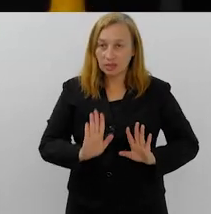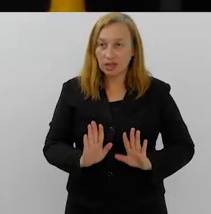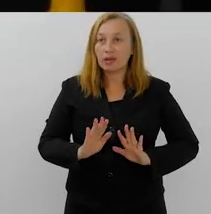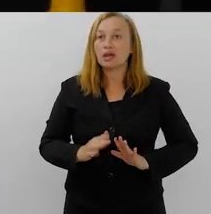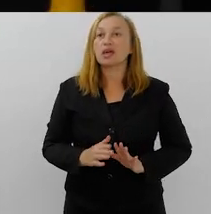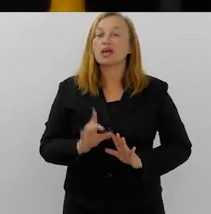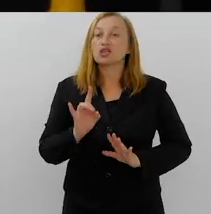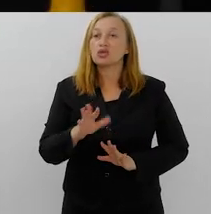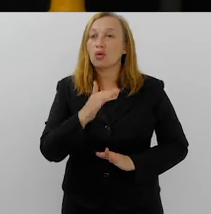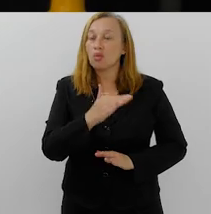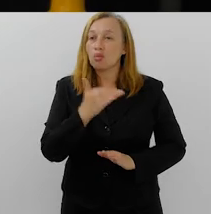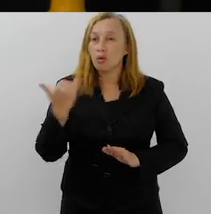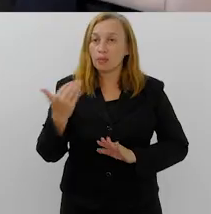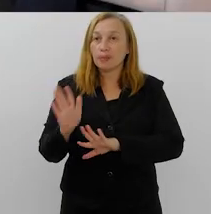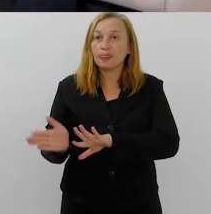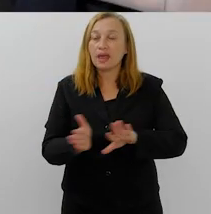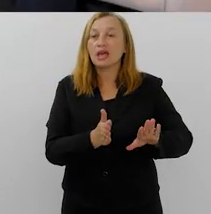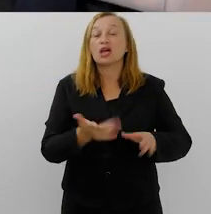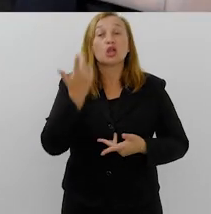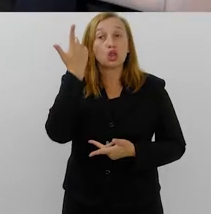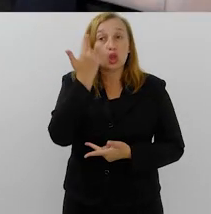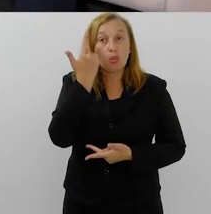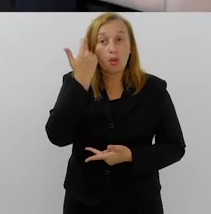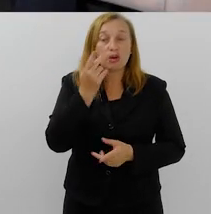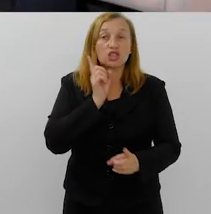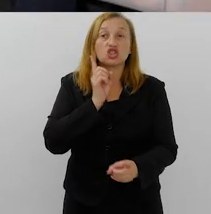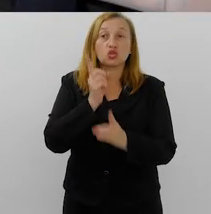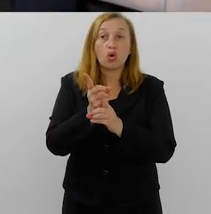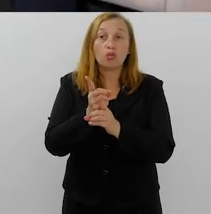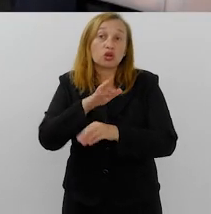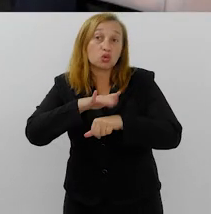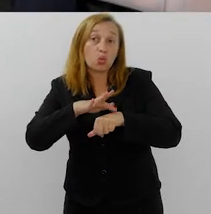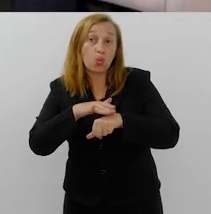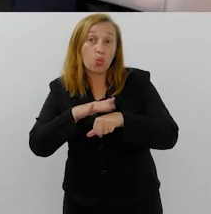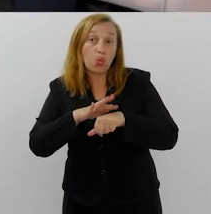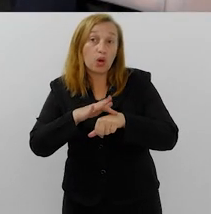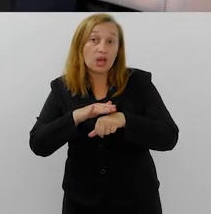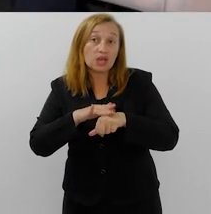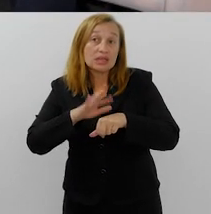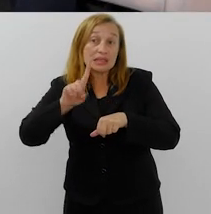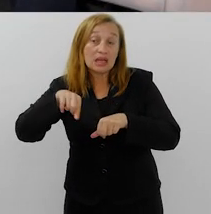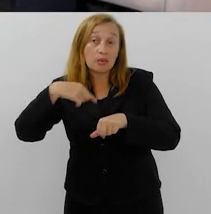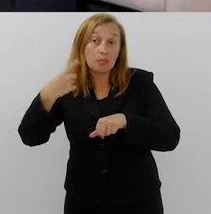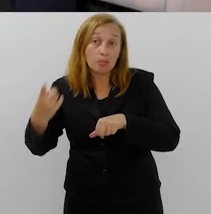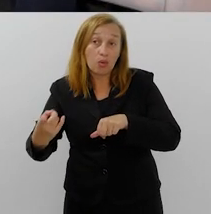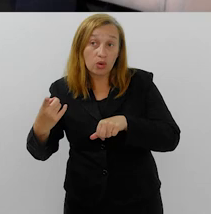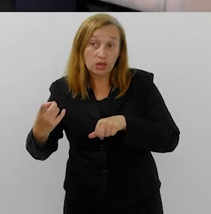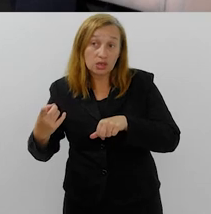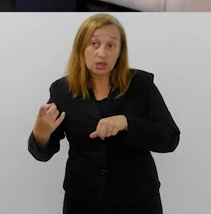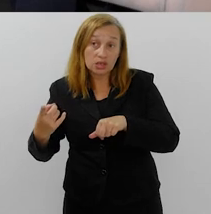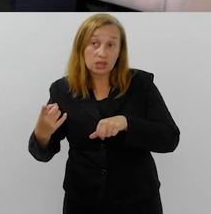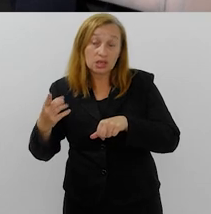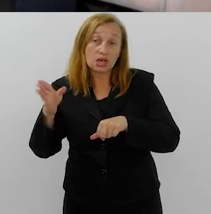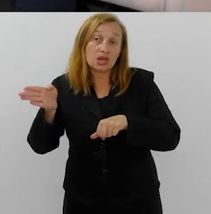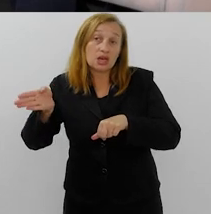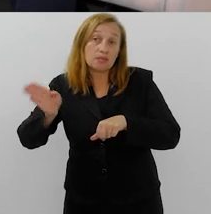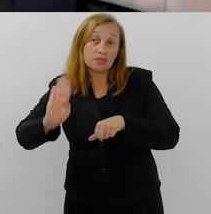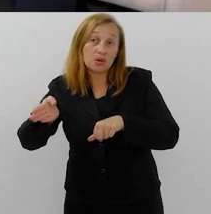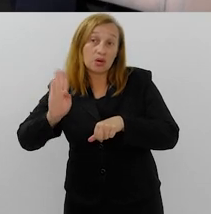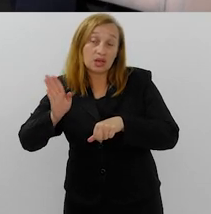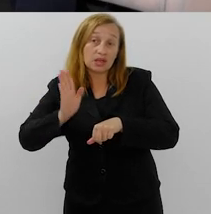incidência tão maior é só uma mortalidade então normalmente elas descobrem doenças mais avançadas e